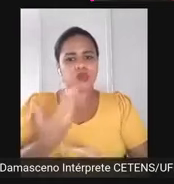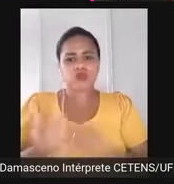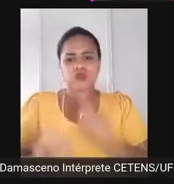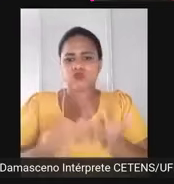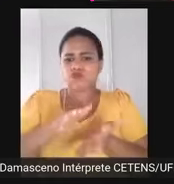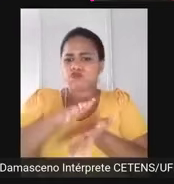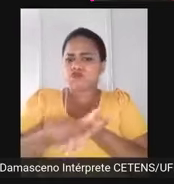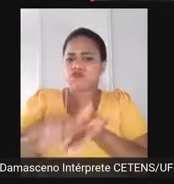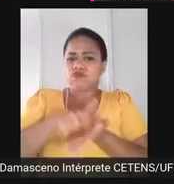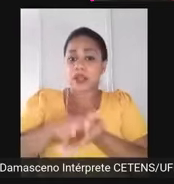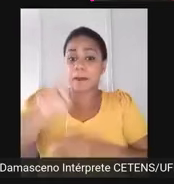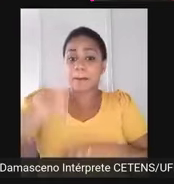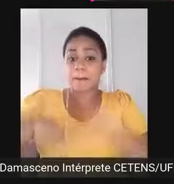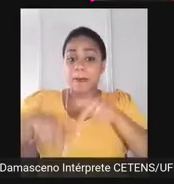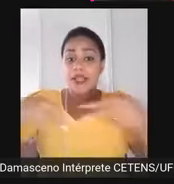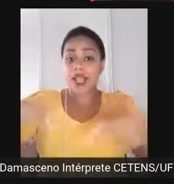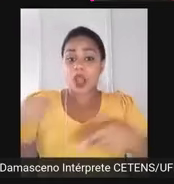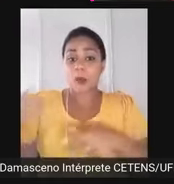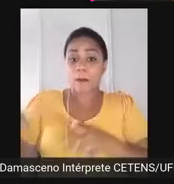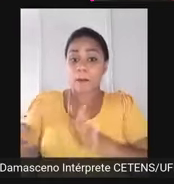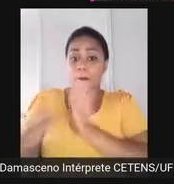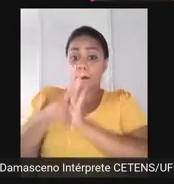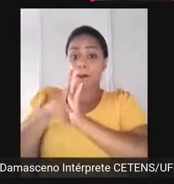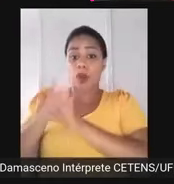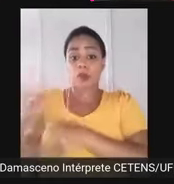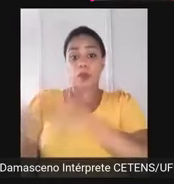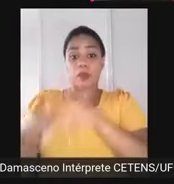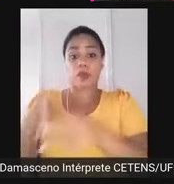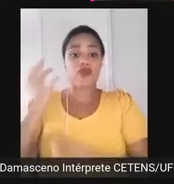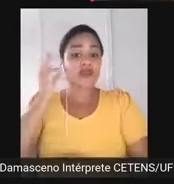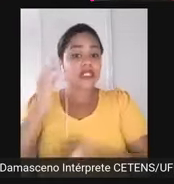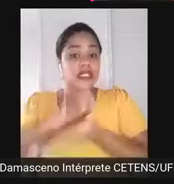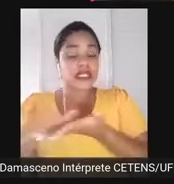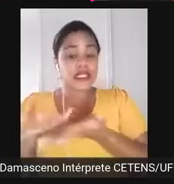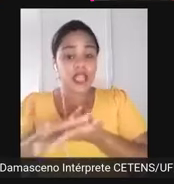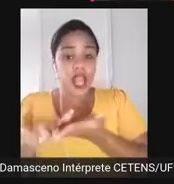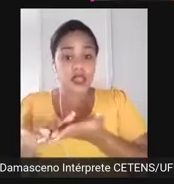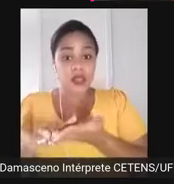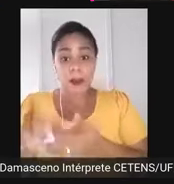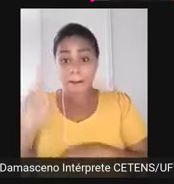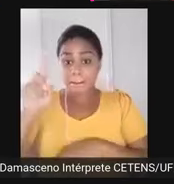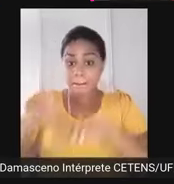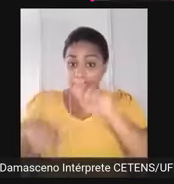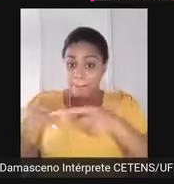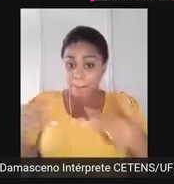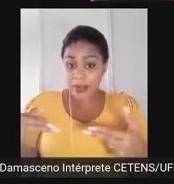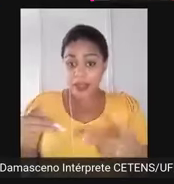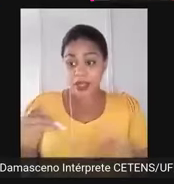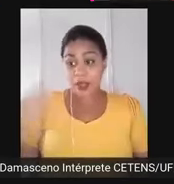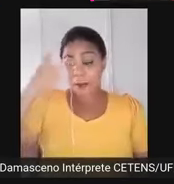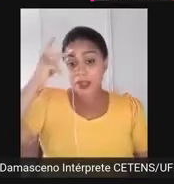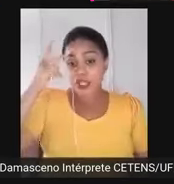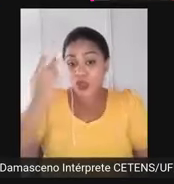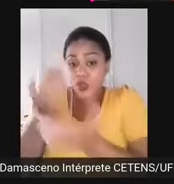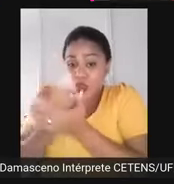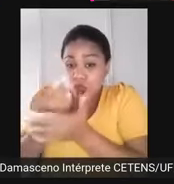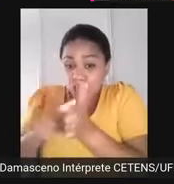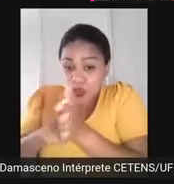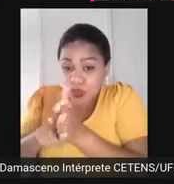O detalhe é que esses materiais produzidos foram produzidos por ciganólogos e não por